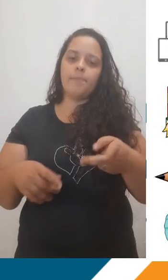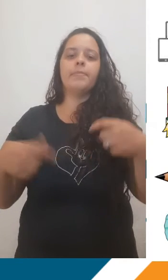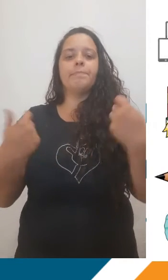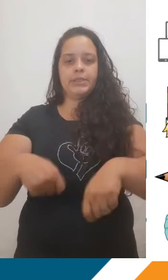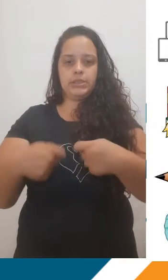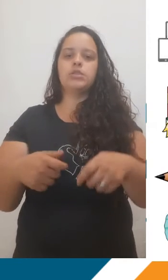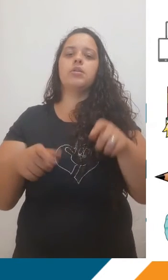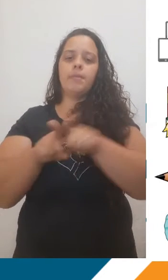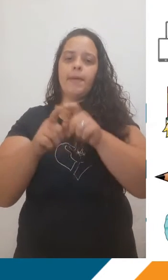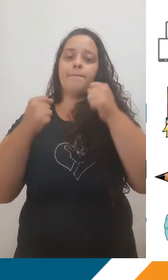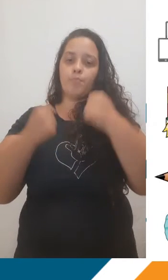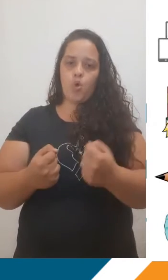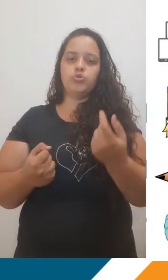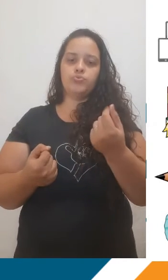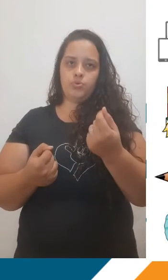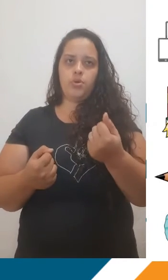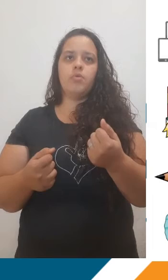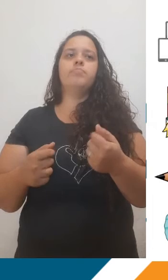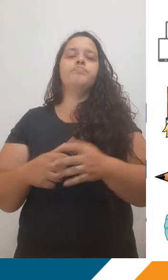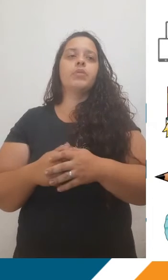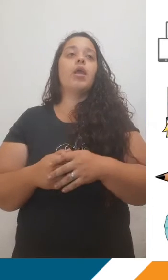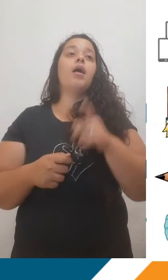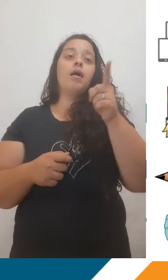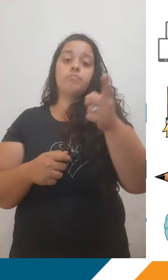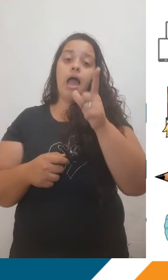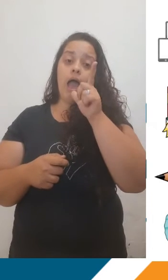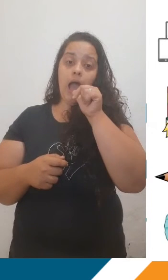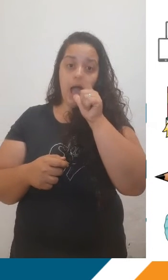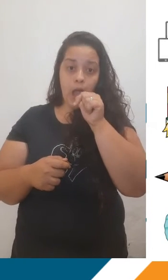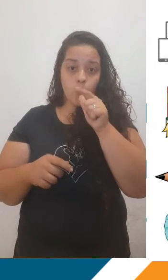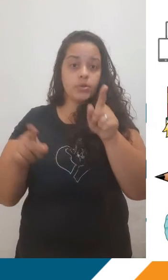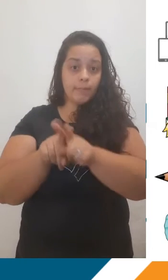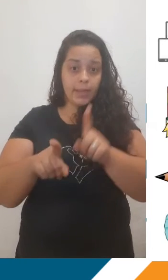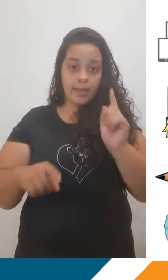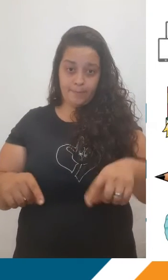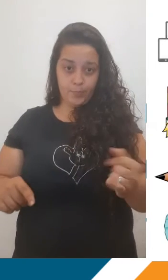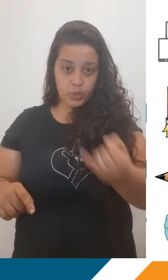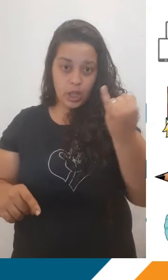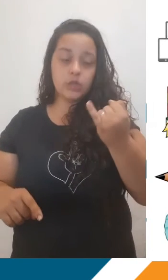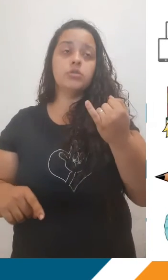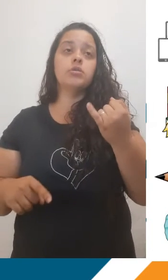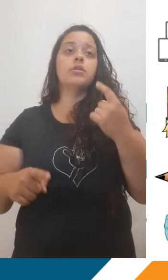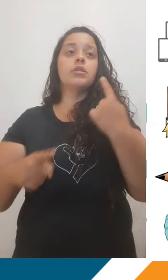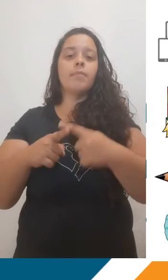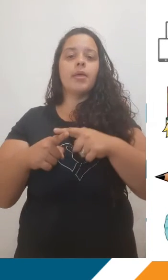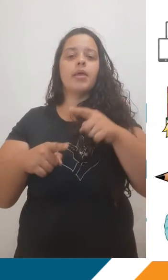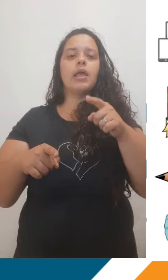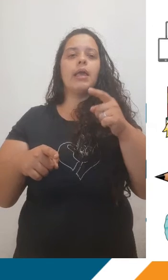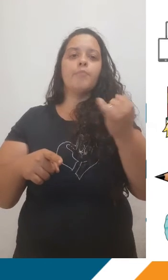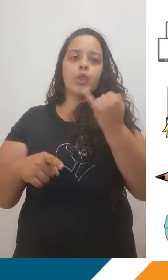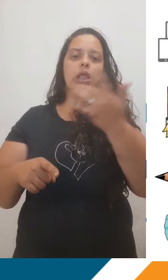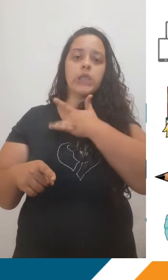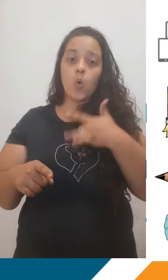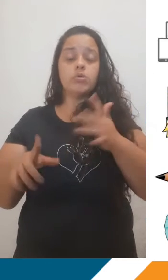dinheiro é permitido. Uma garrafa d'água é essencial, não só para o seu bem-estar, mas também porque estamos numa